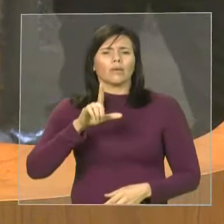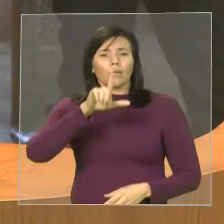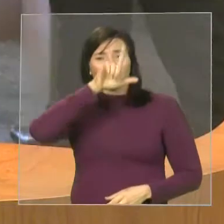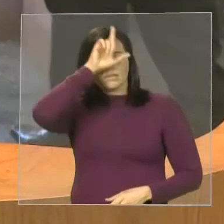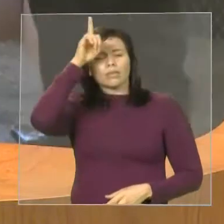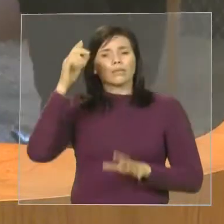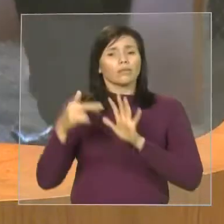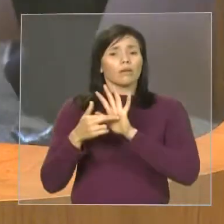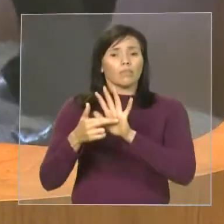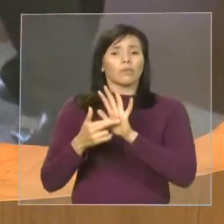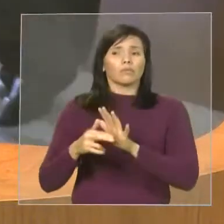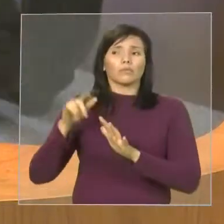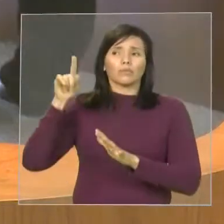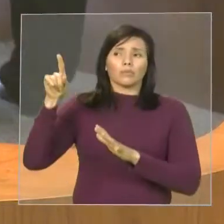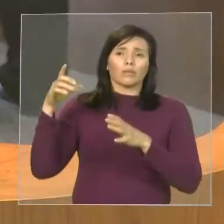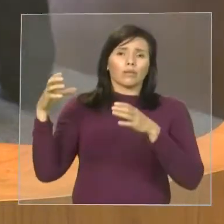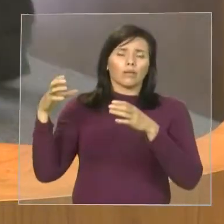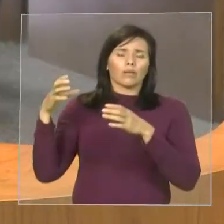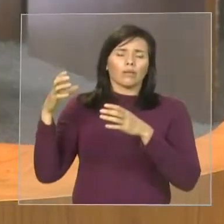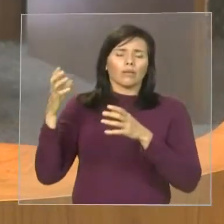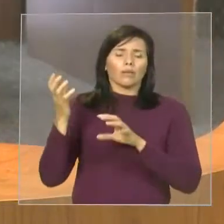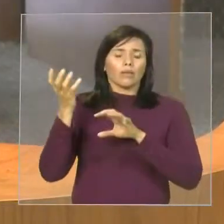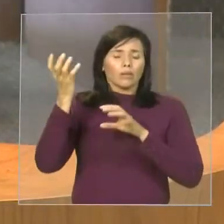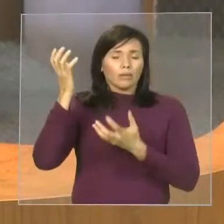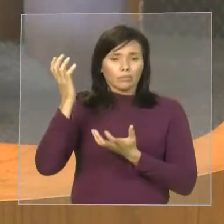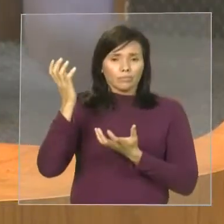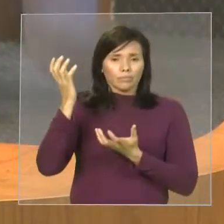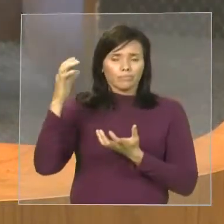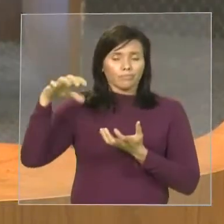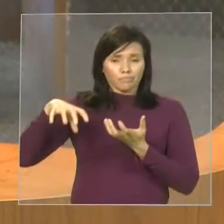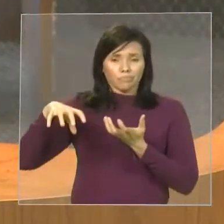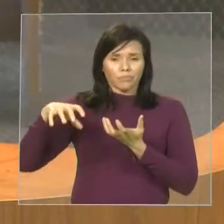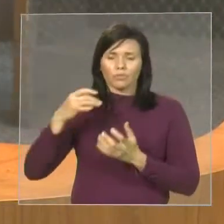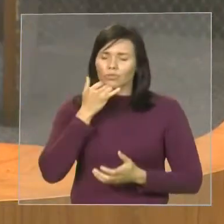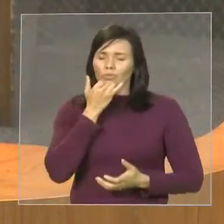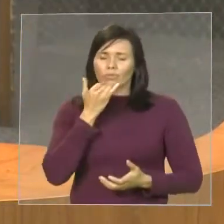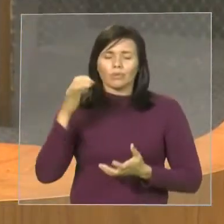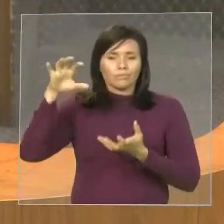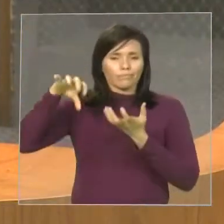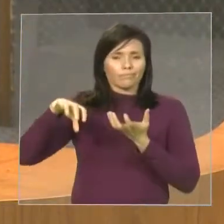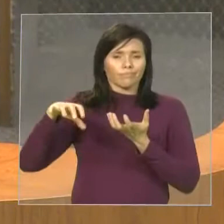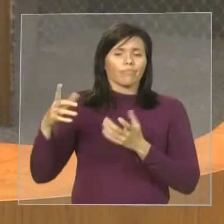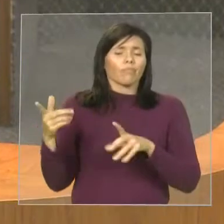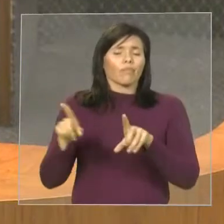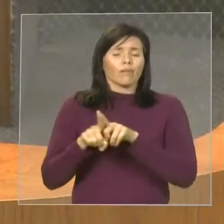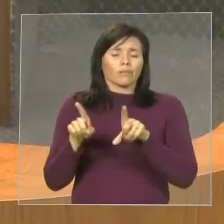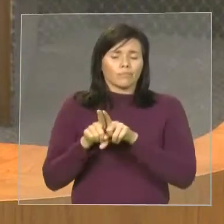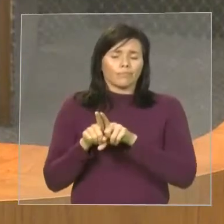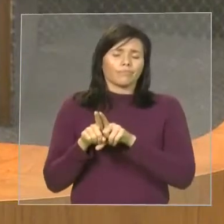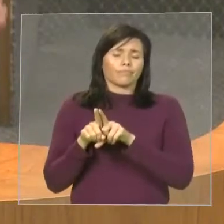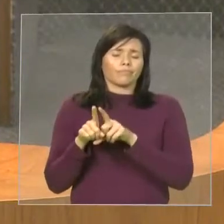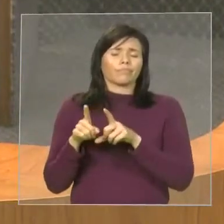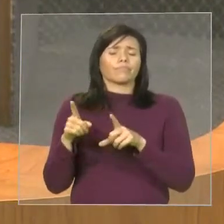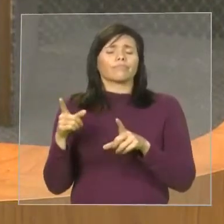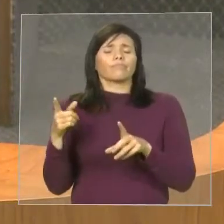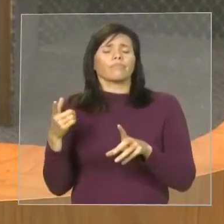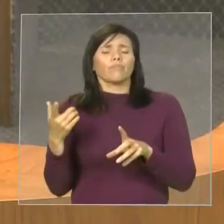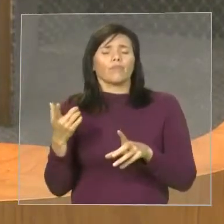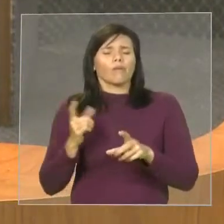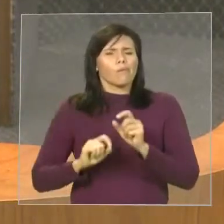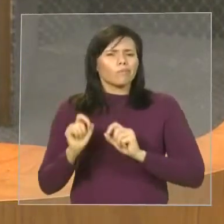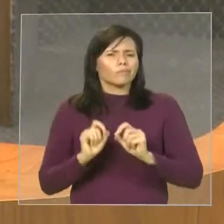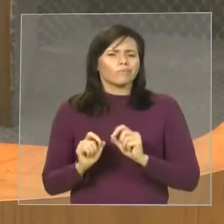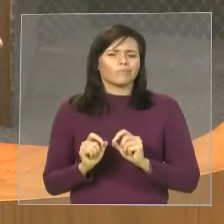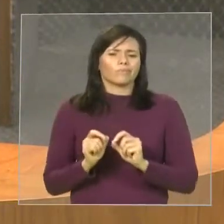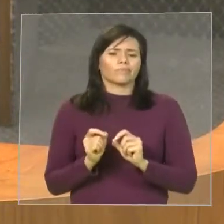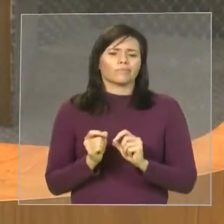a verba partidária. Então, essa questão eu acho que é importante. Os partidos vão reduzir significativamente e vai